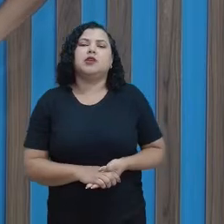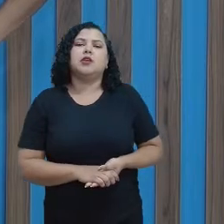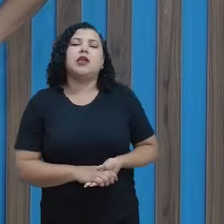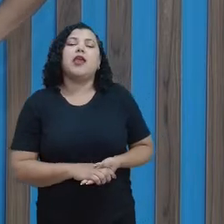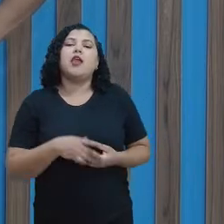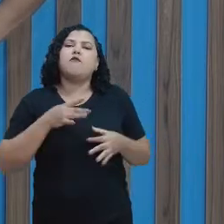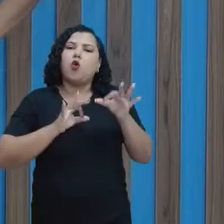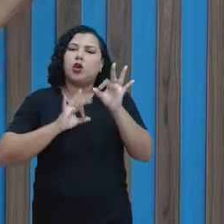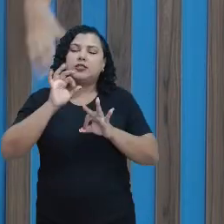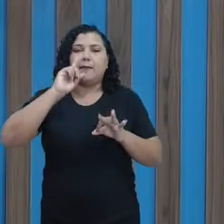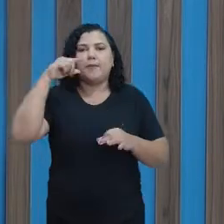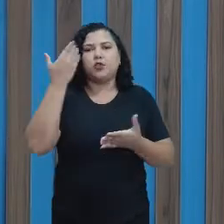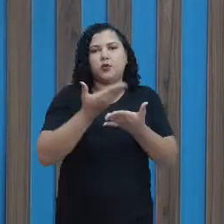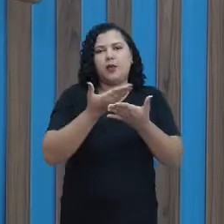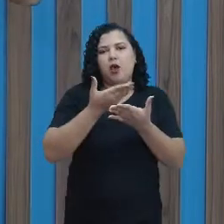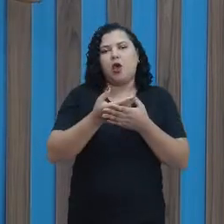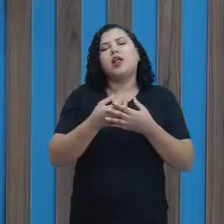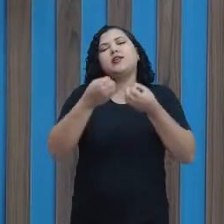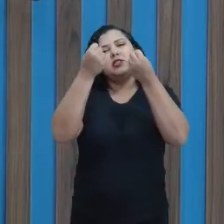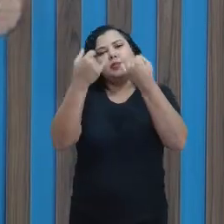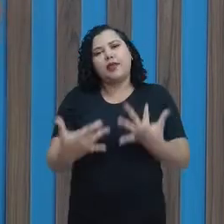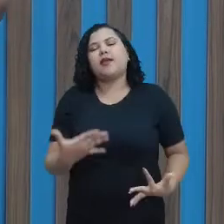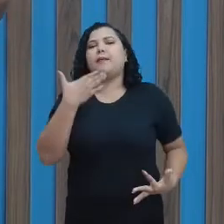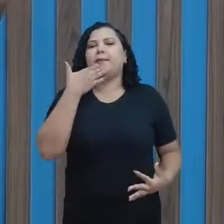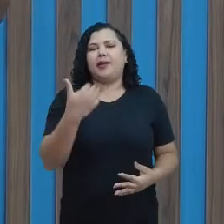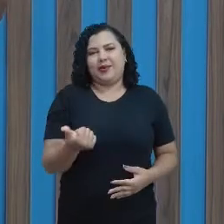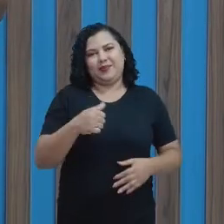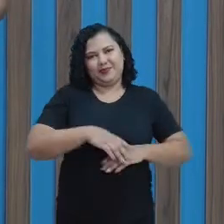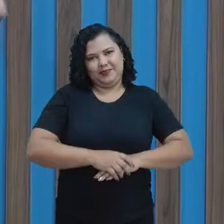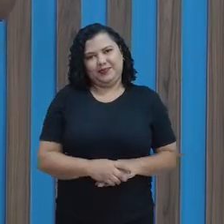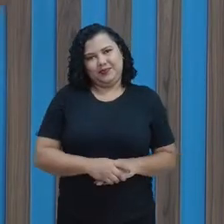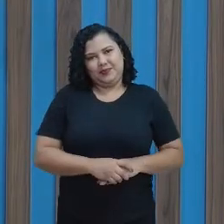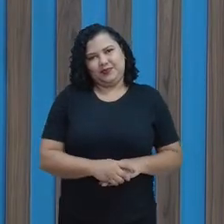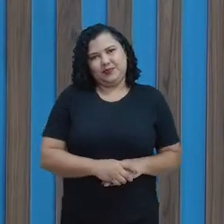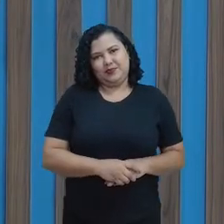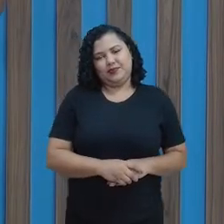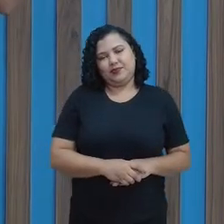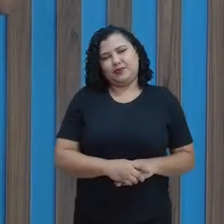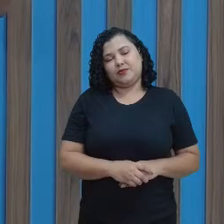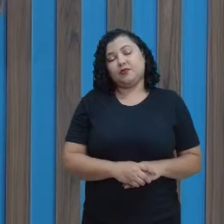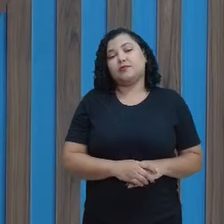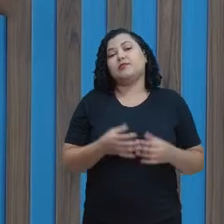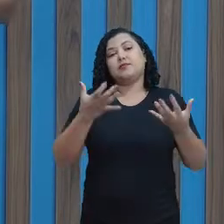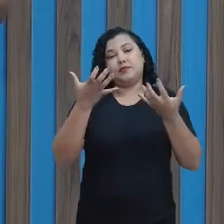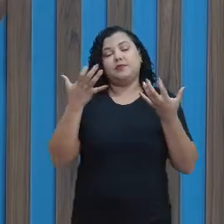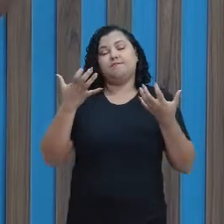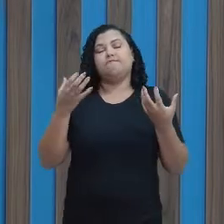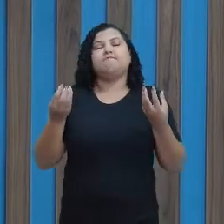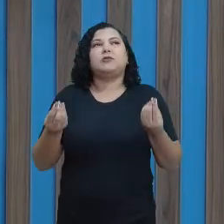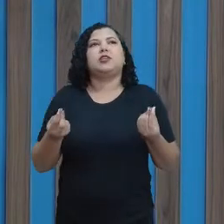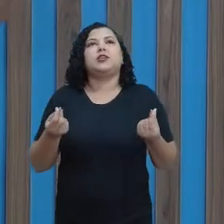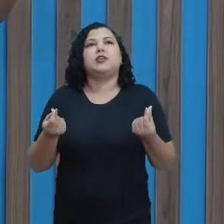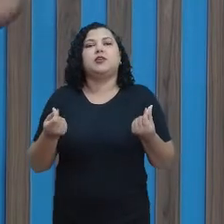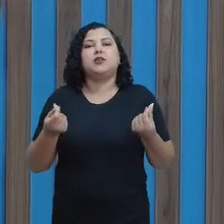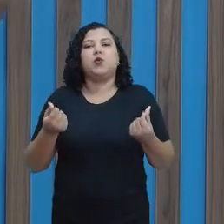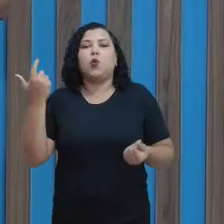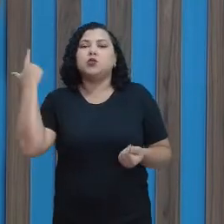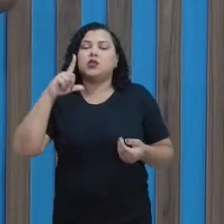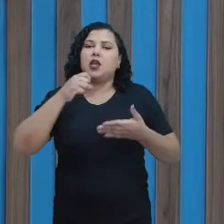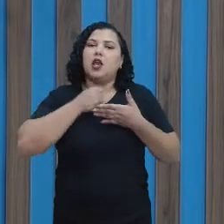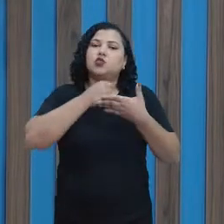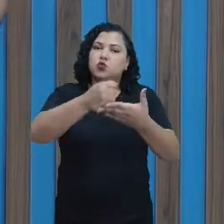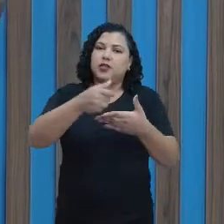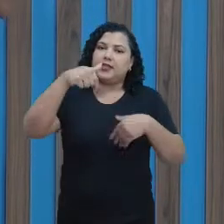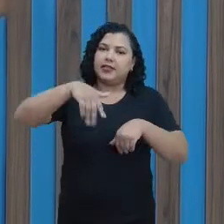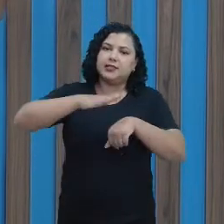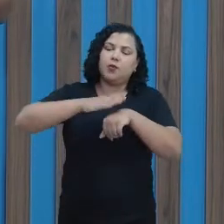dar um jeito de aula que vem tentar explicar o assunto de outra maneira, tá? O que eu quero aqui é conseguir ajudá-los